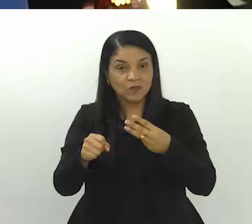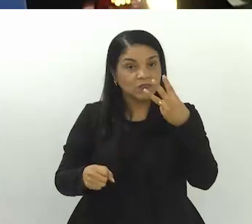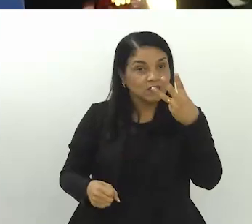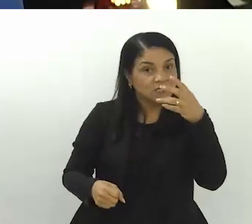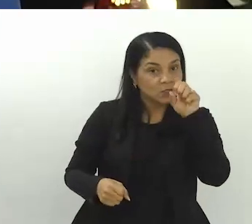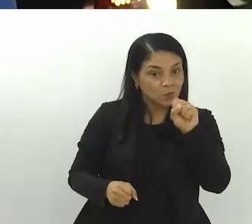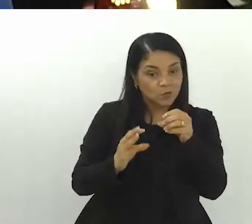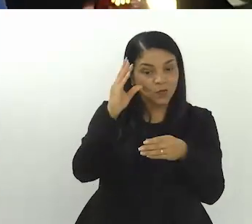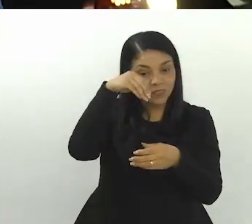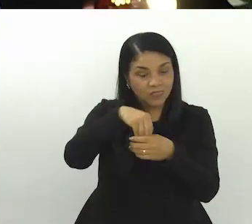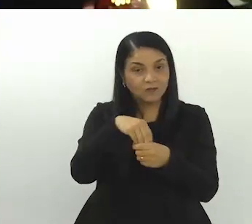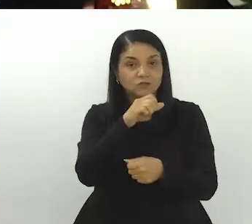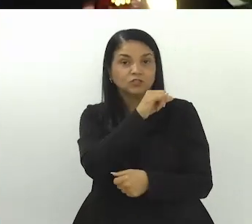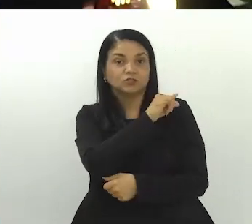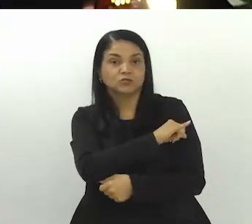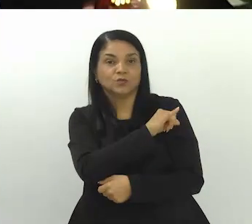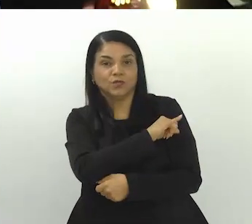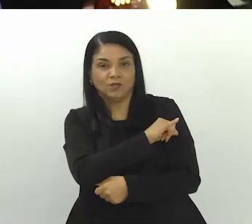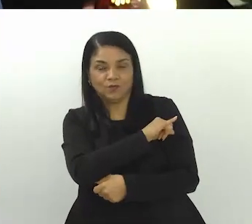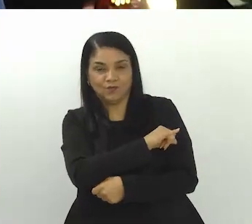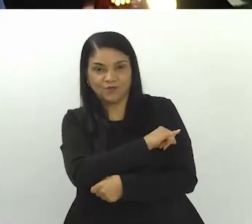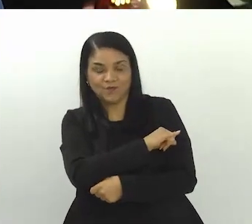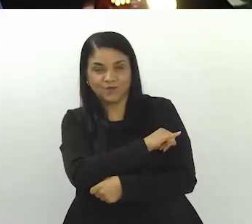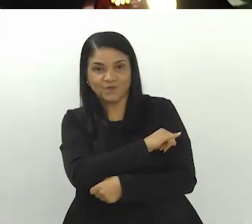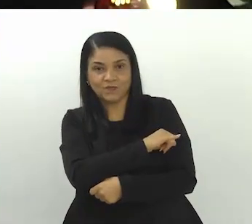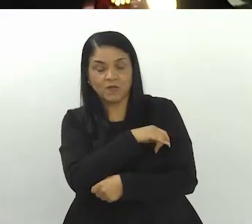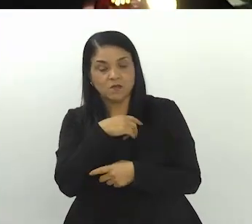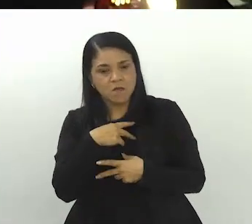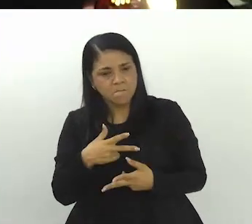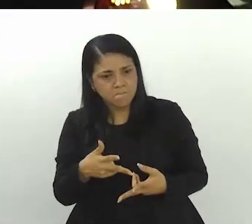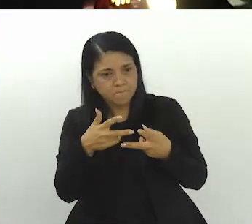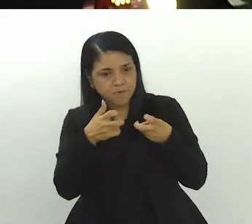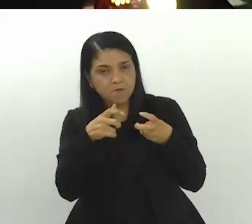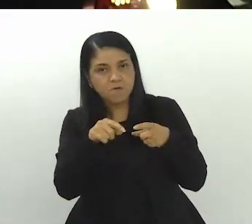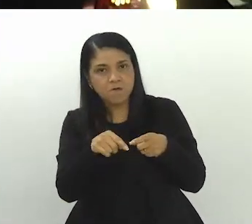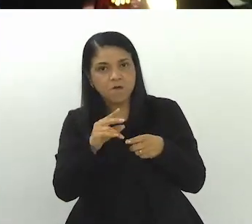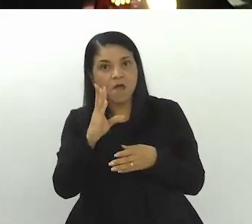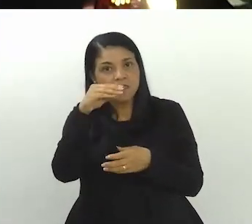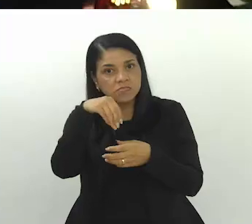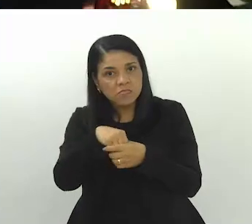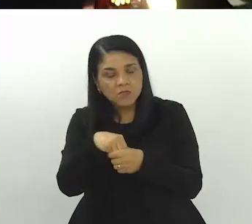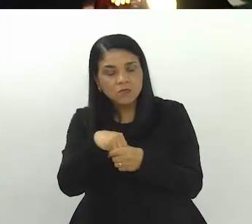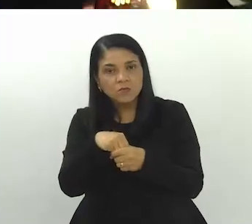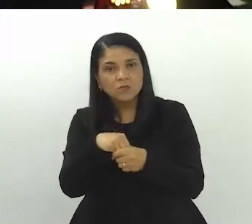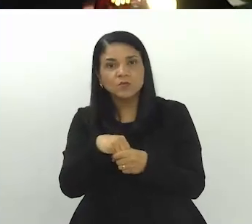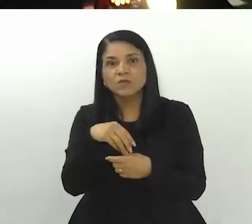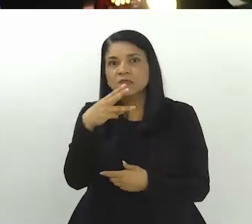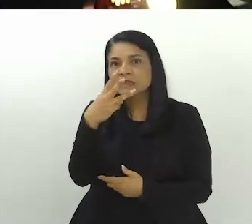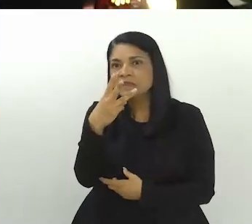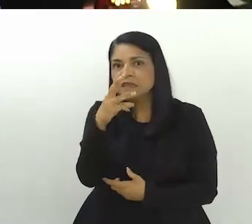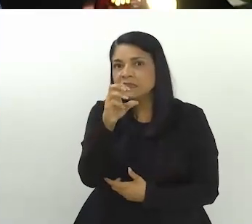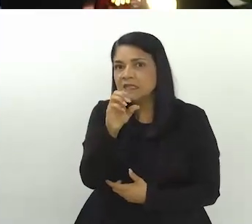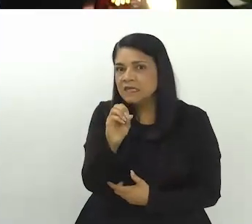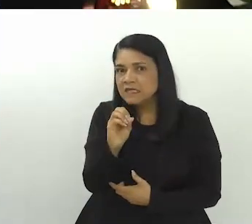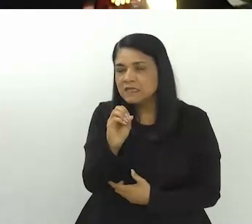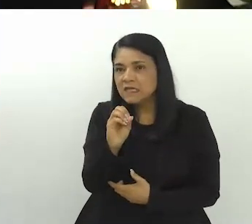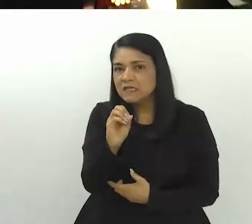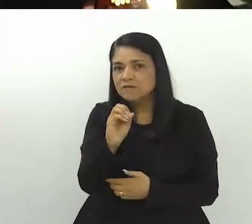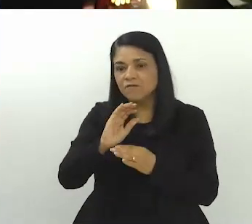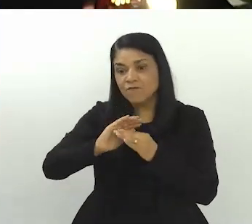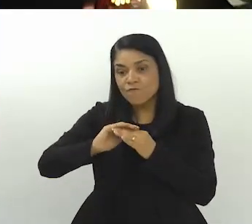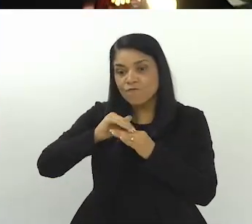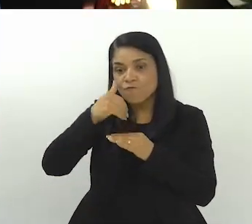158, 38 aqui no Rio de Janeiro. O que chama a atenção o fato de que os casos aqui no Rio de Janeiro,